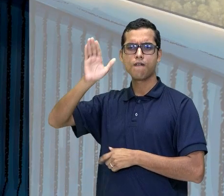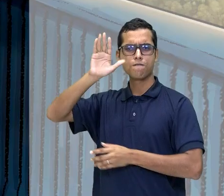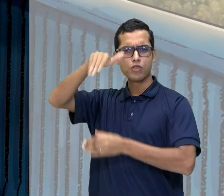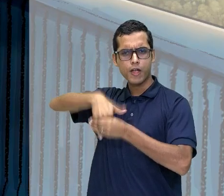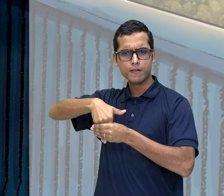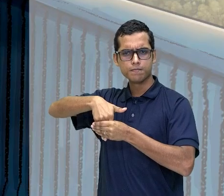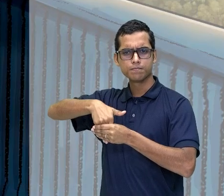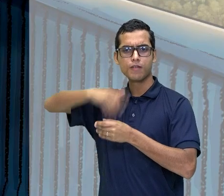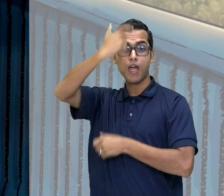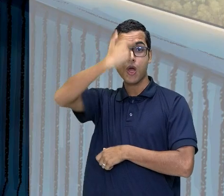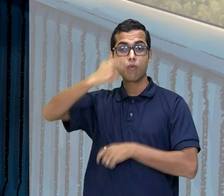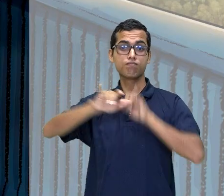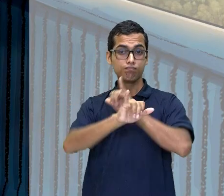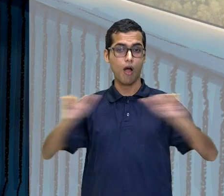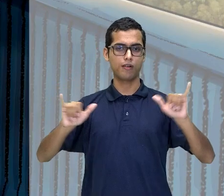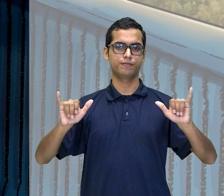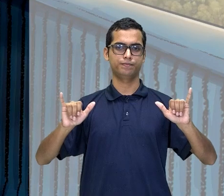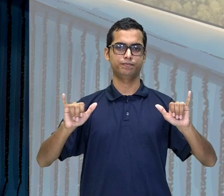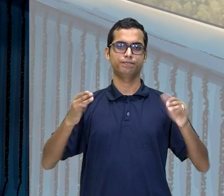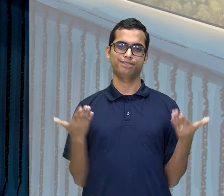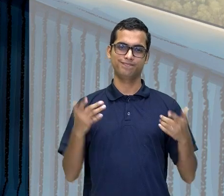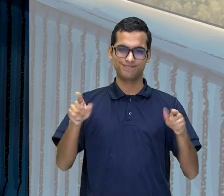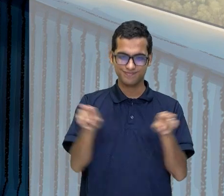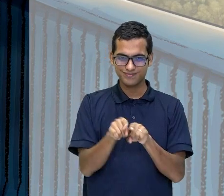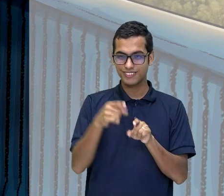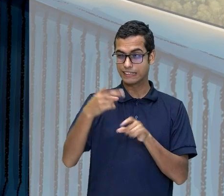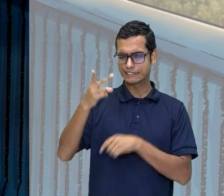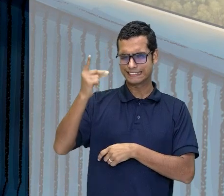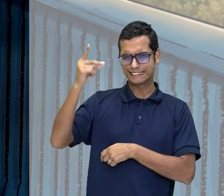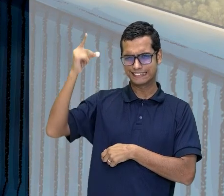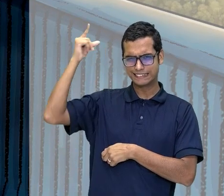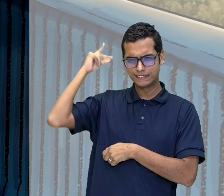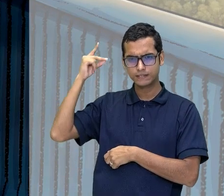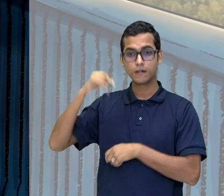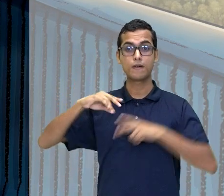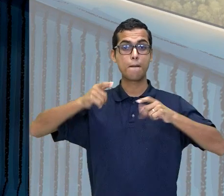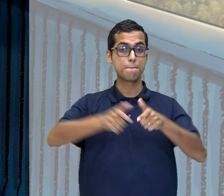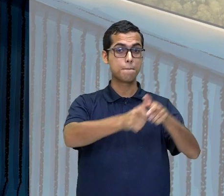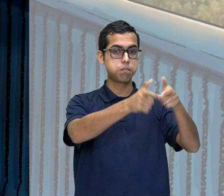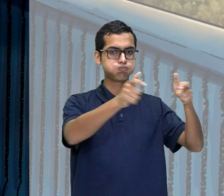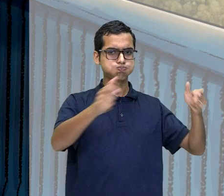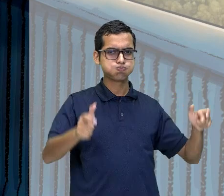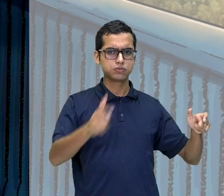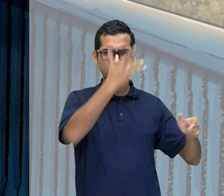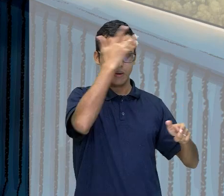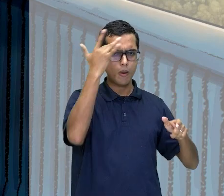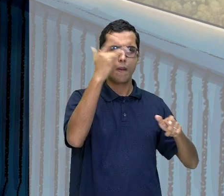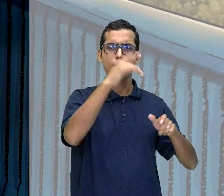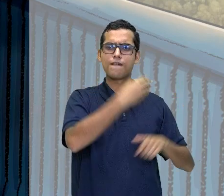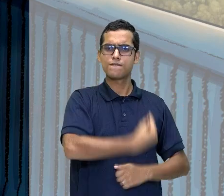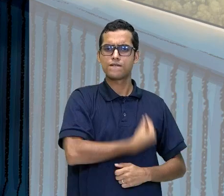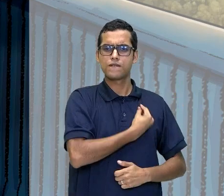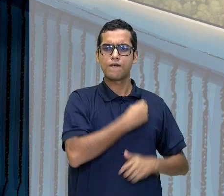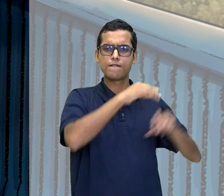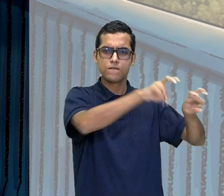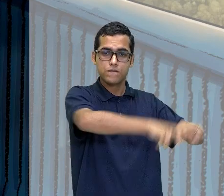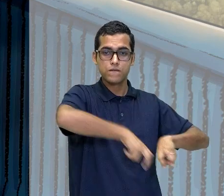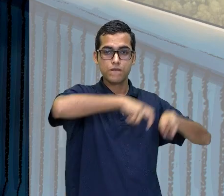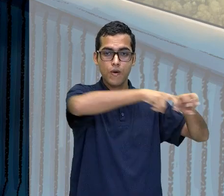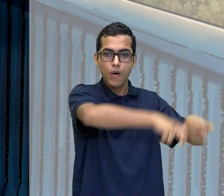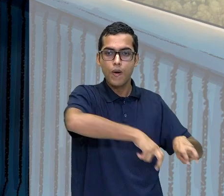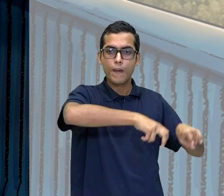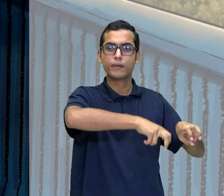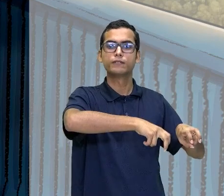momento, era um país ainda rural, ou seja, a maioria das pessoas moravam na zona rural e